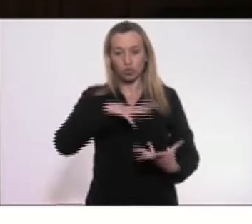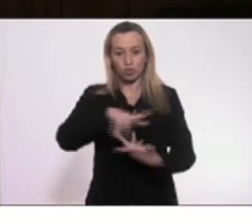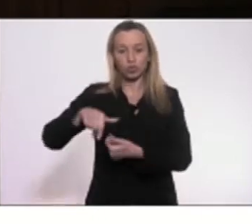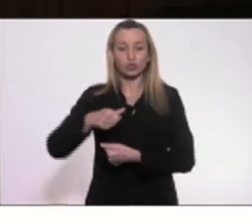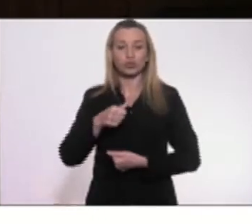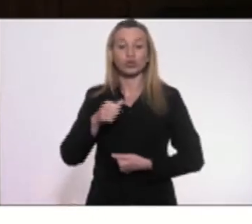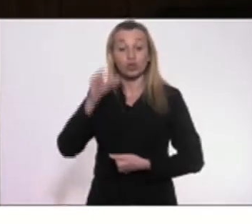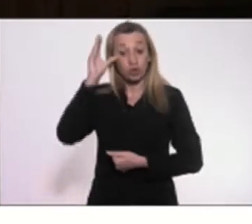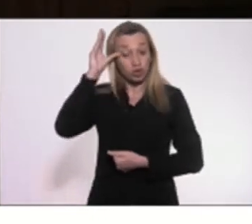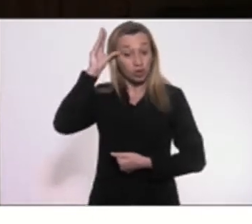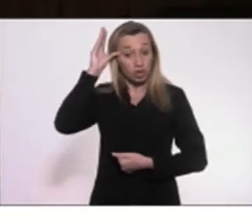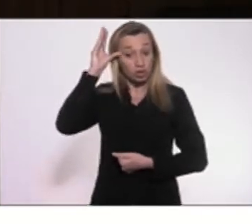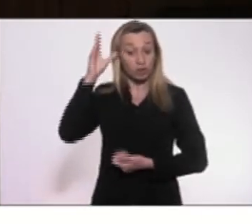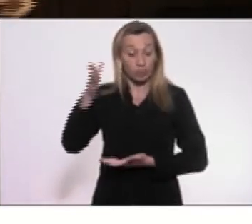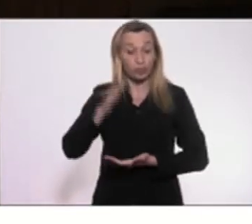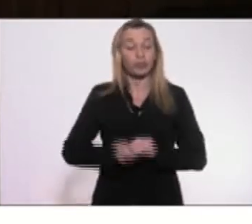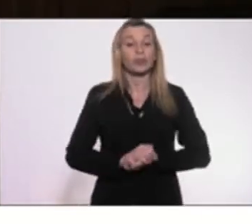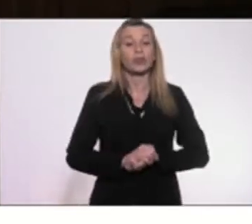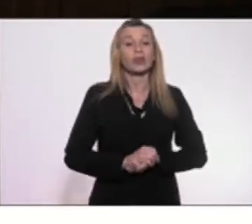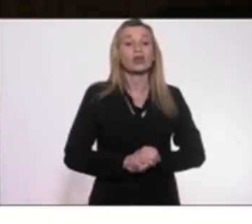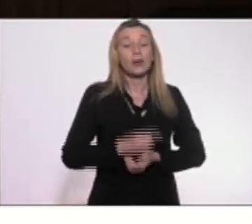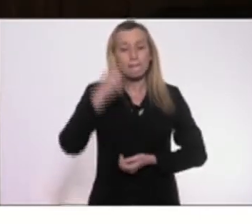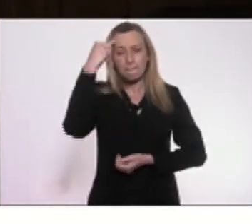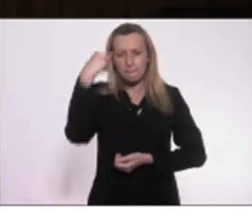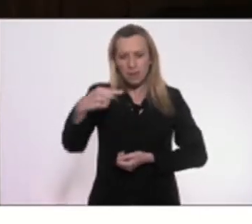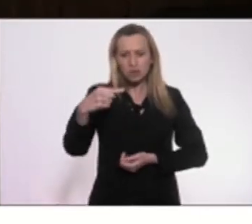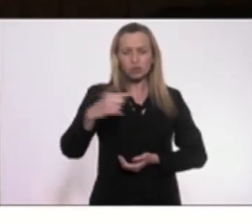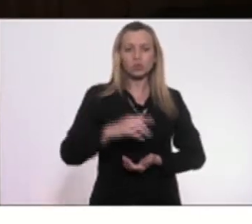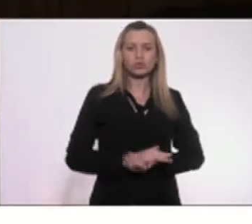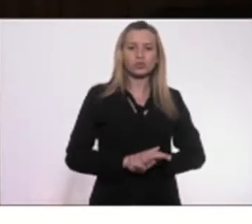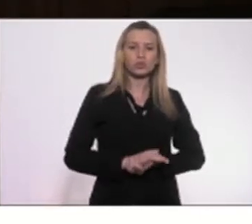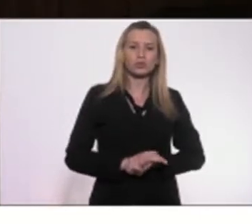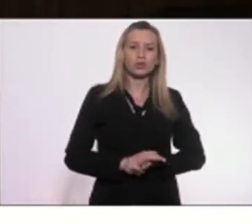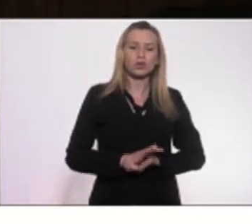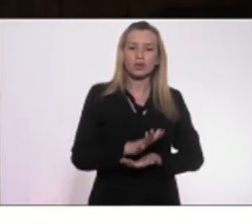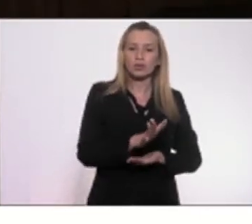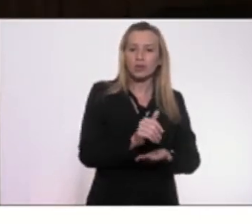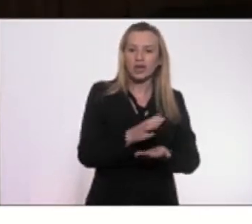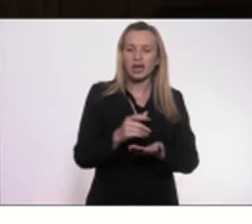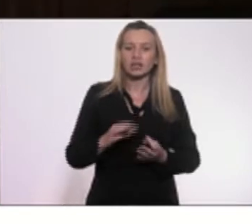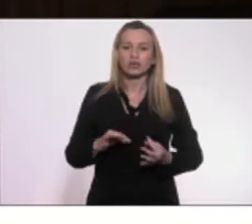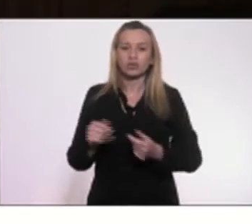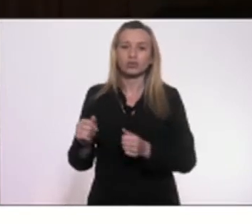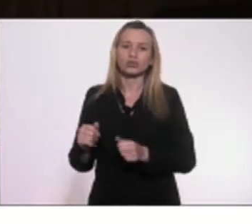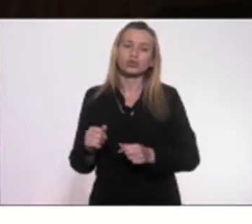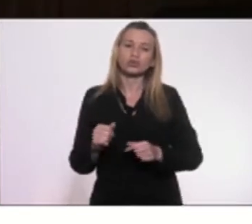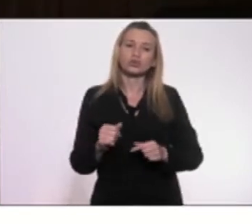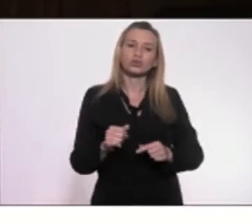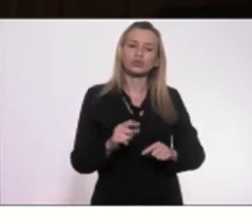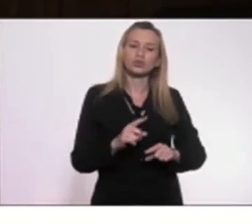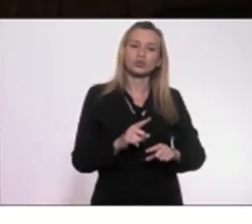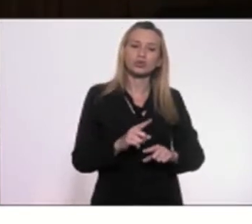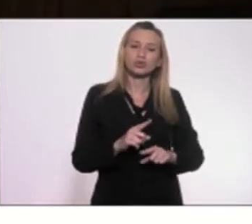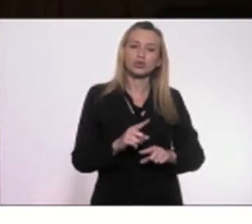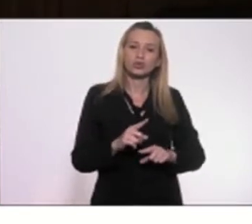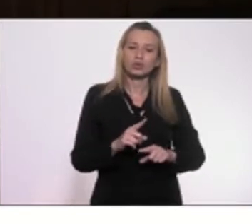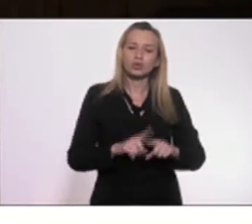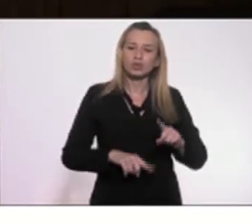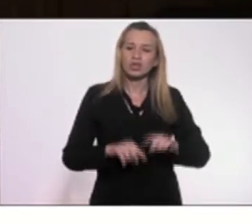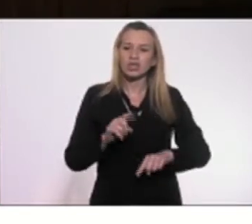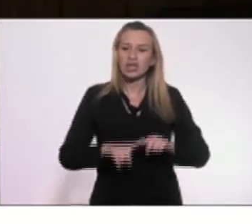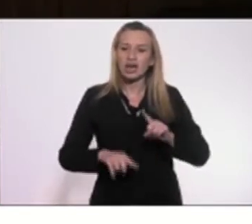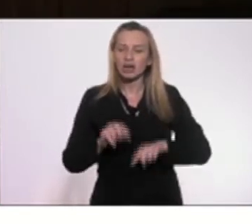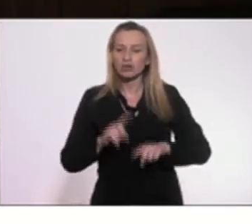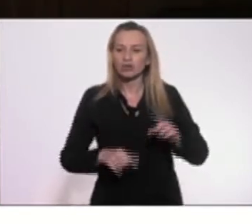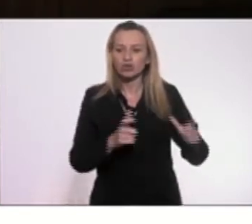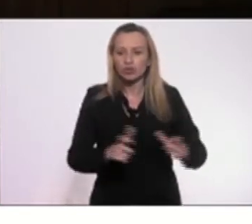um dos maiores, que mandou colher material nos cantos mais